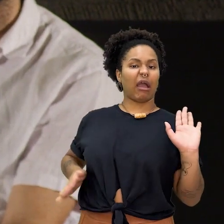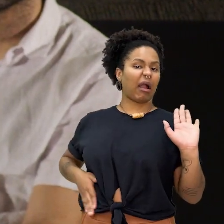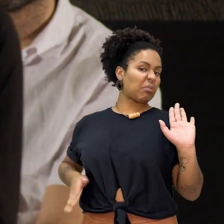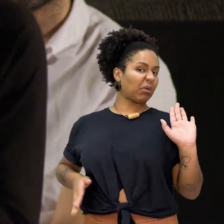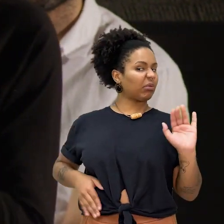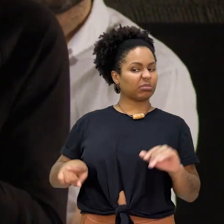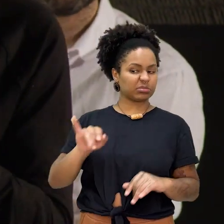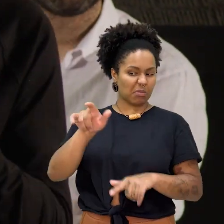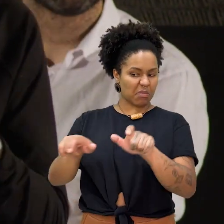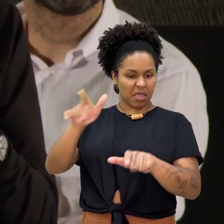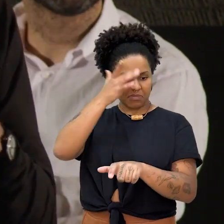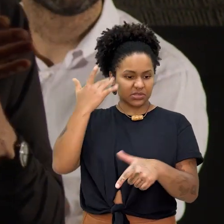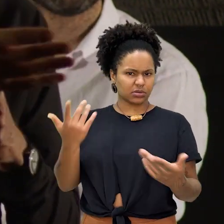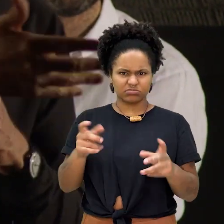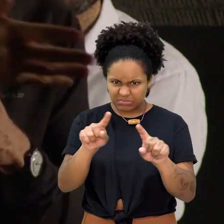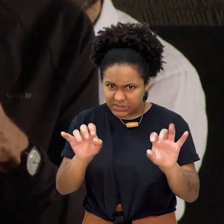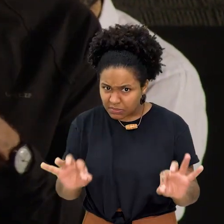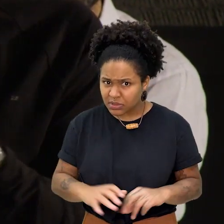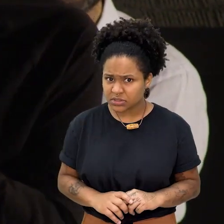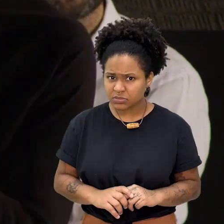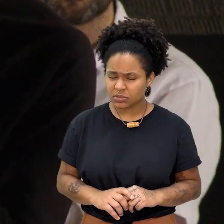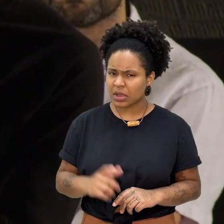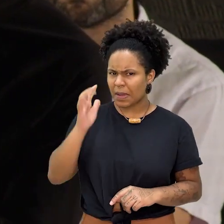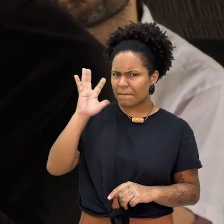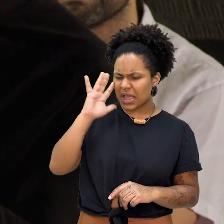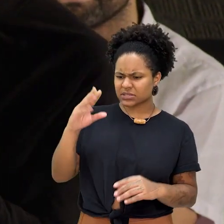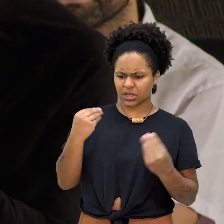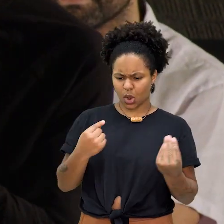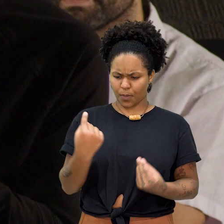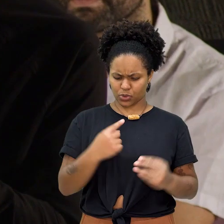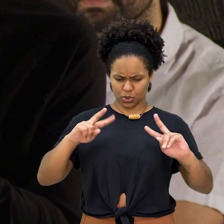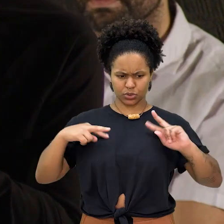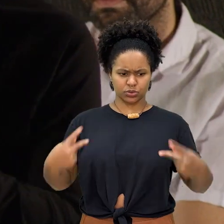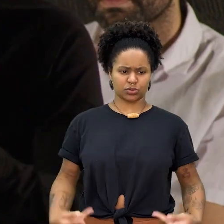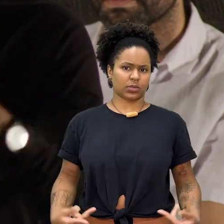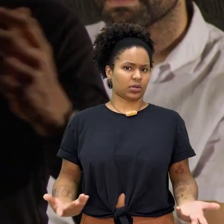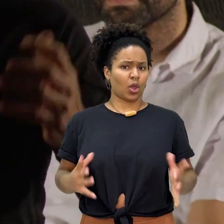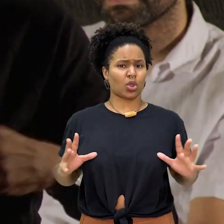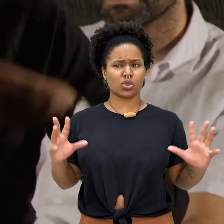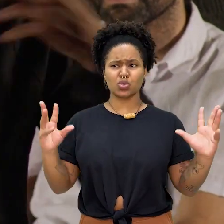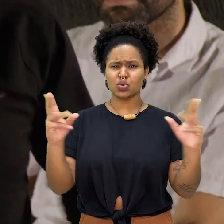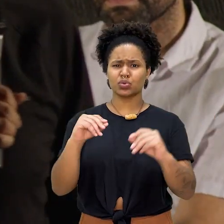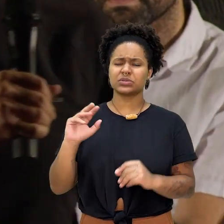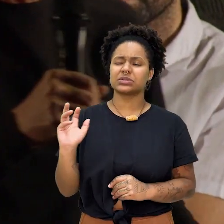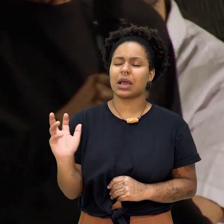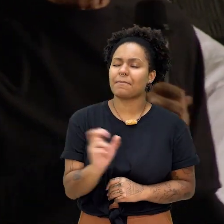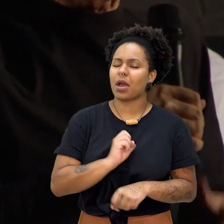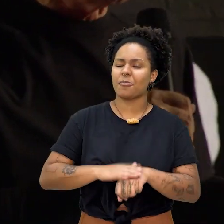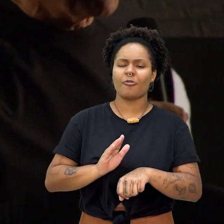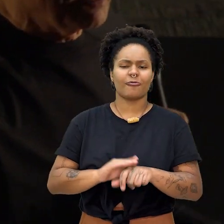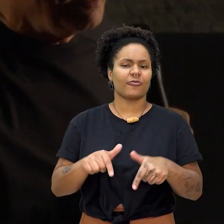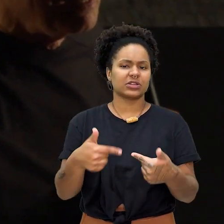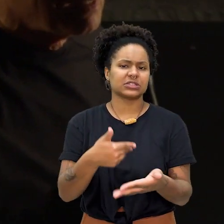vagabundagem? Será mesmo? Pensemos um pouco em nós, seres humanos. Todos nós amamos